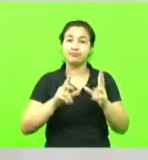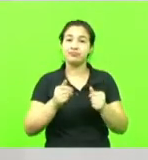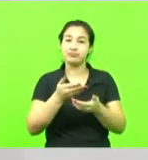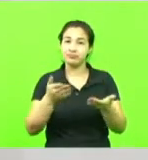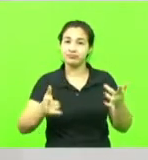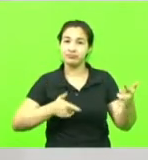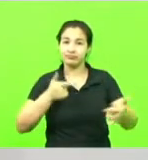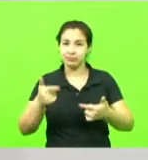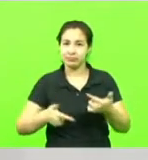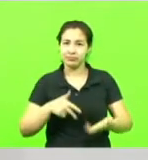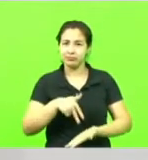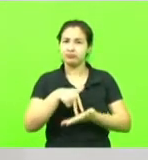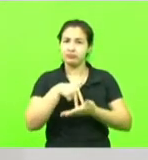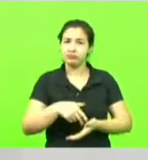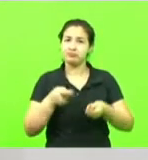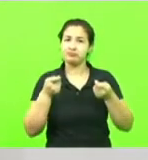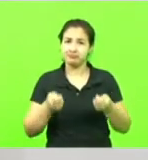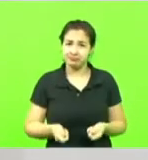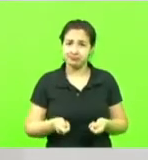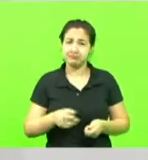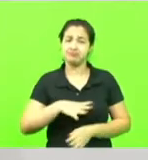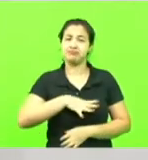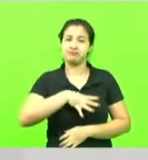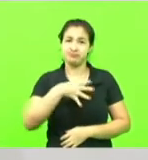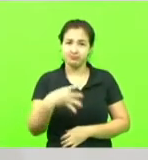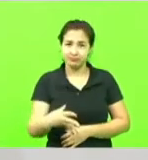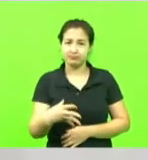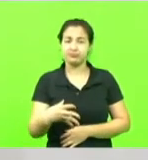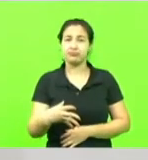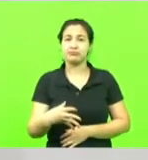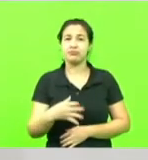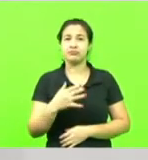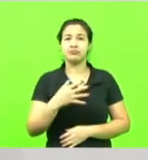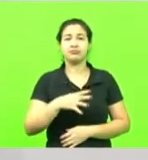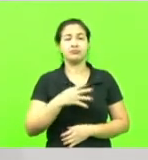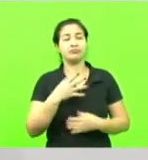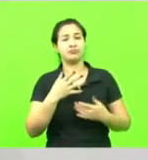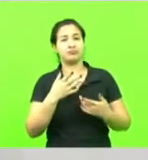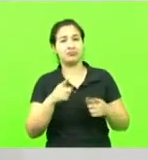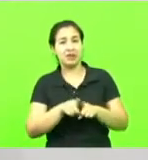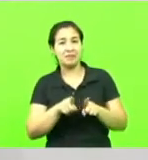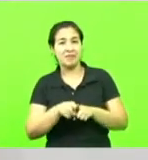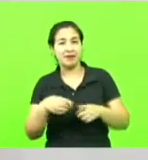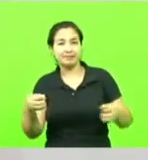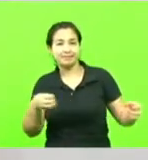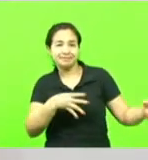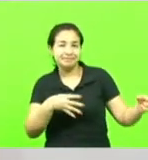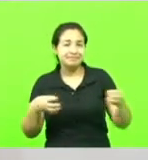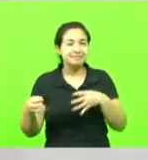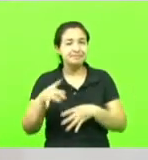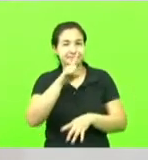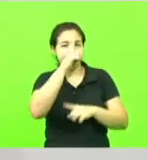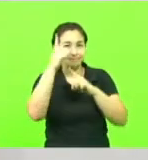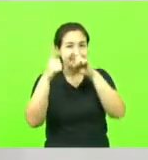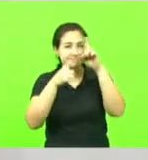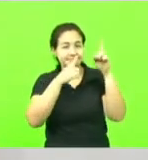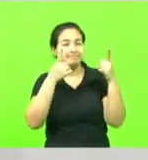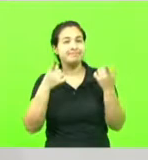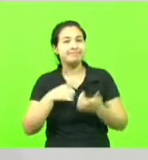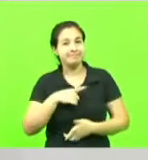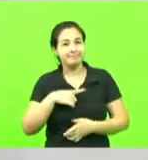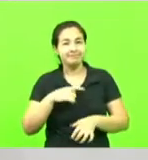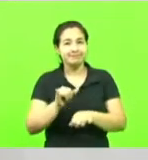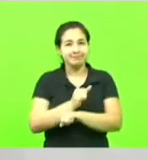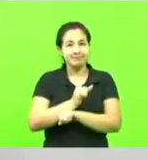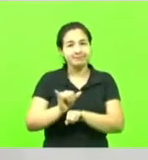pela resistência, pela bravura, pela ousadia e criatividade diante dos cenários tão desfavoráveis que